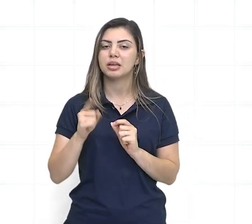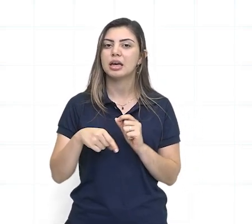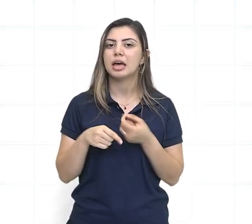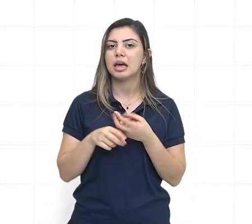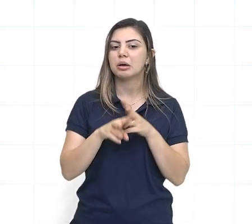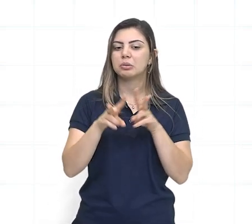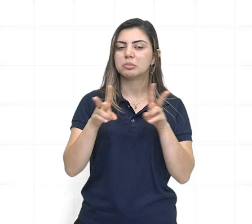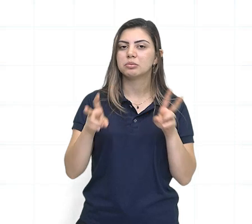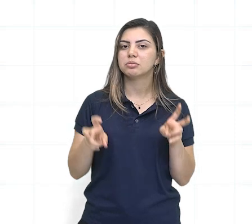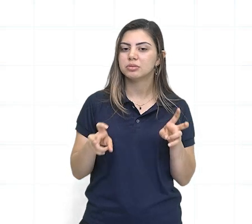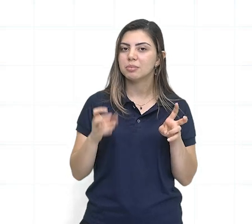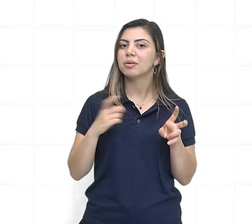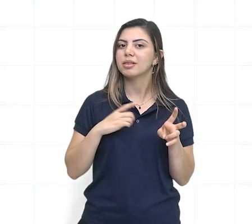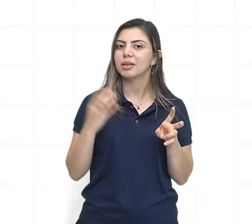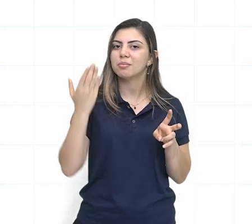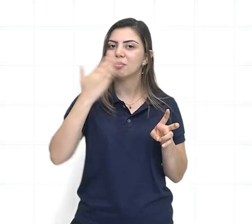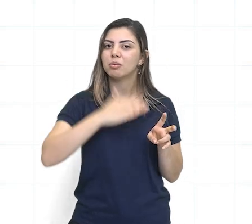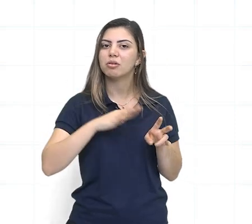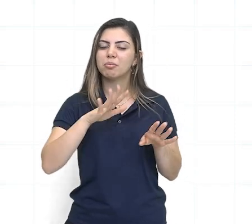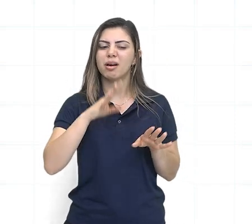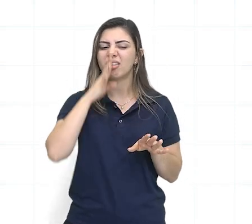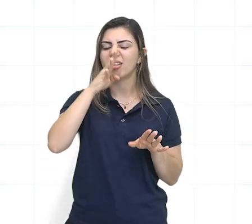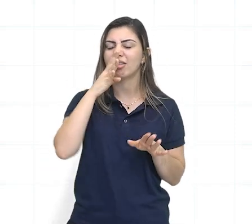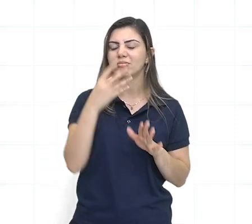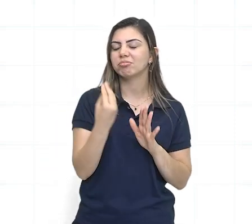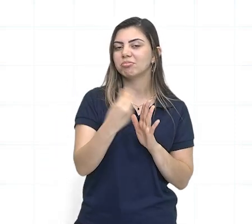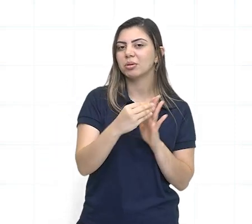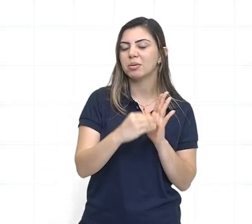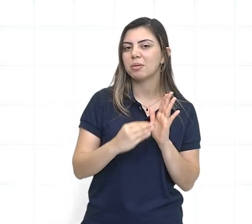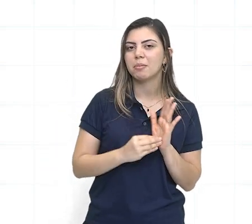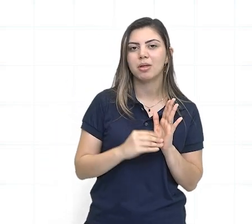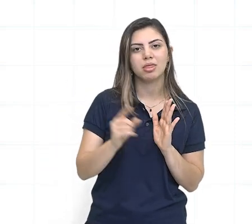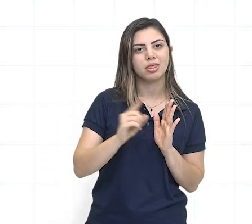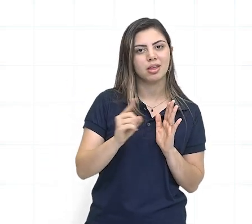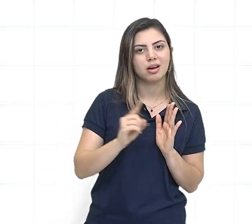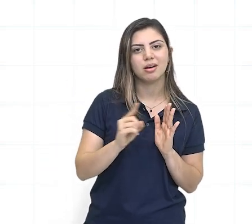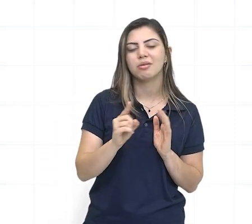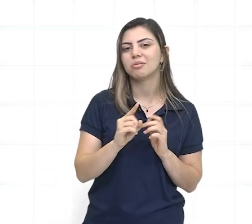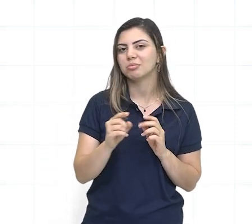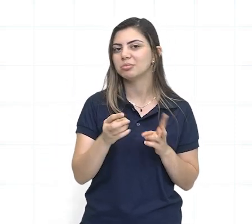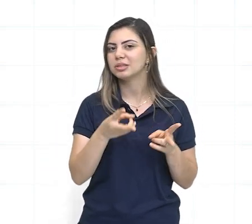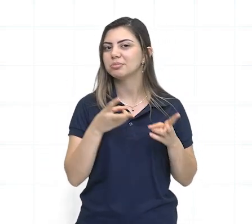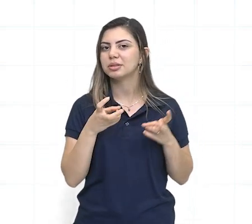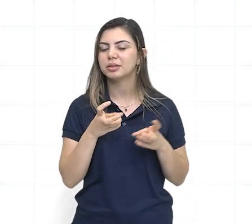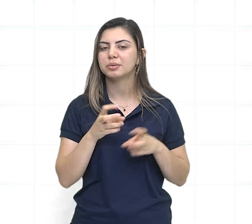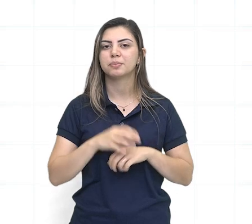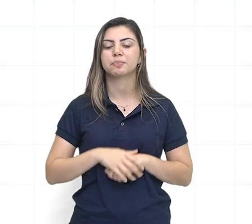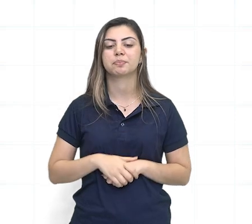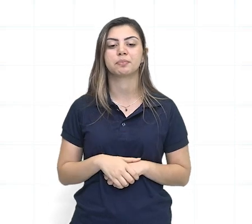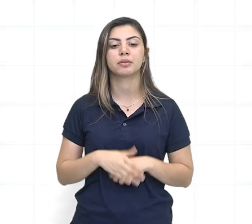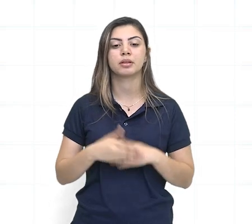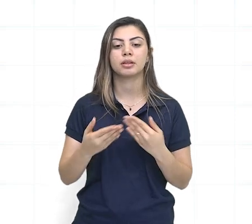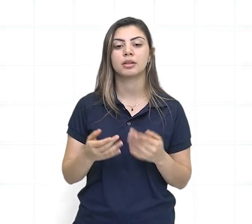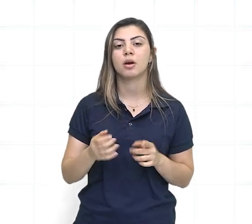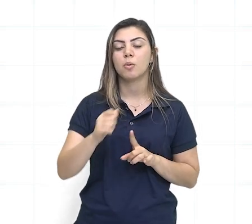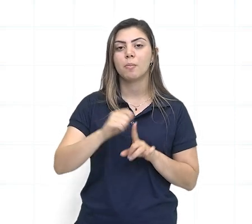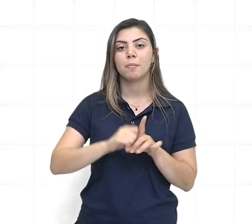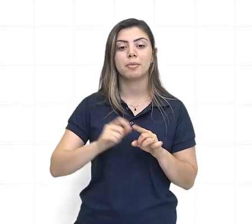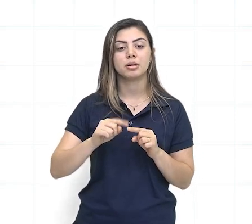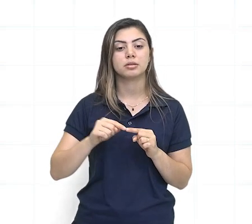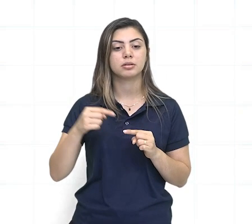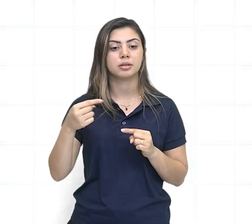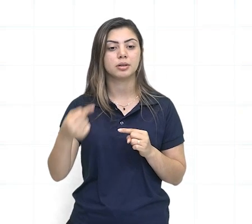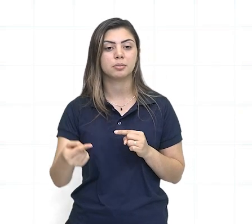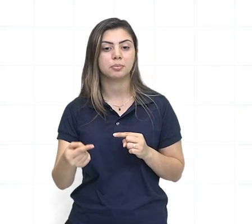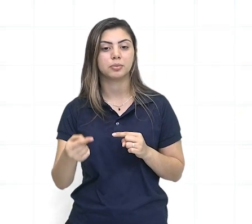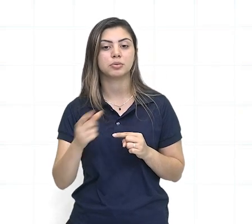dito de qualquer maneira. Não é só a opinião do autor que está aí. Então, menos de um mês depois,